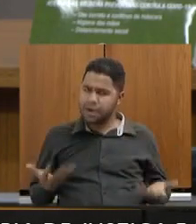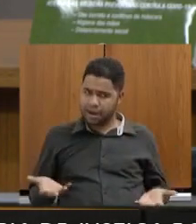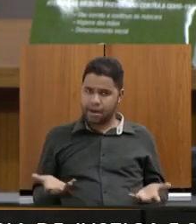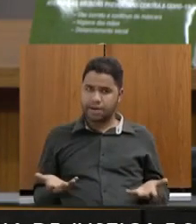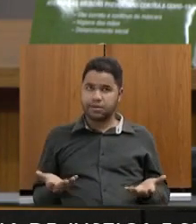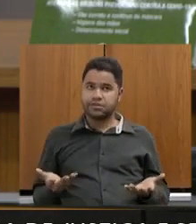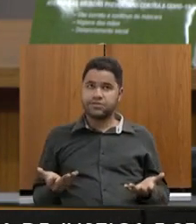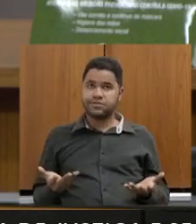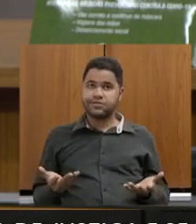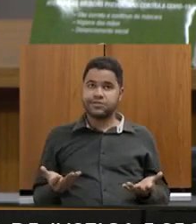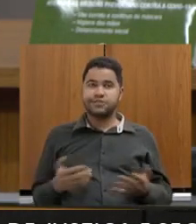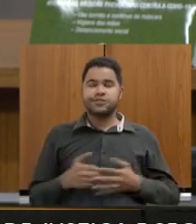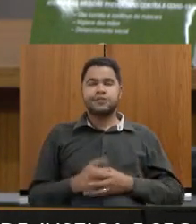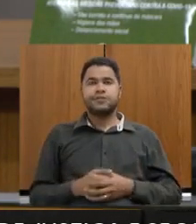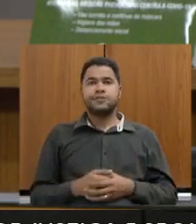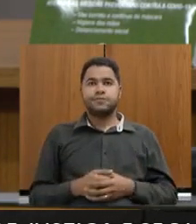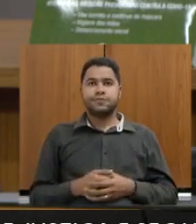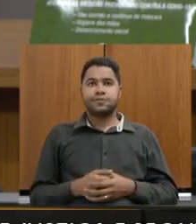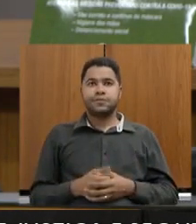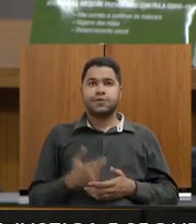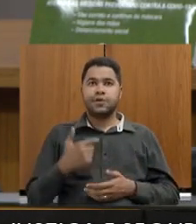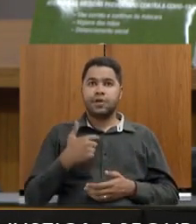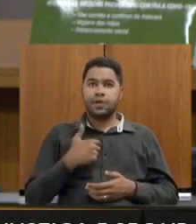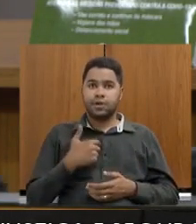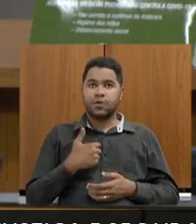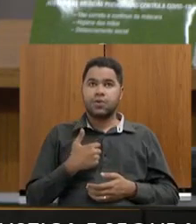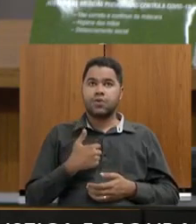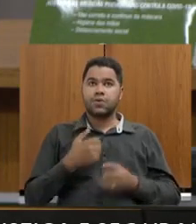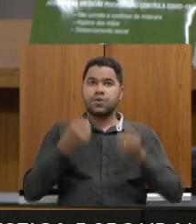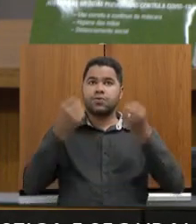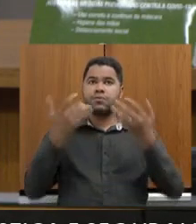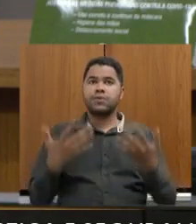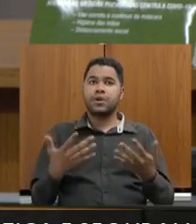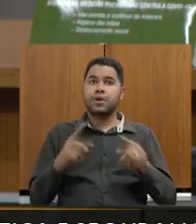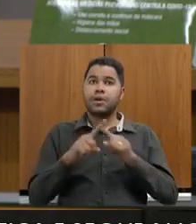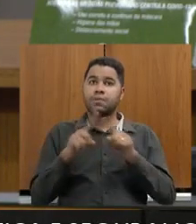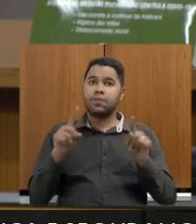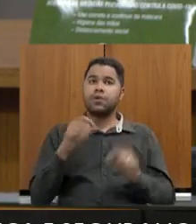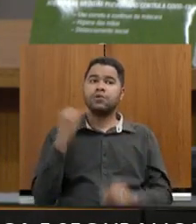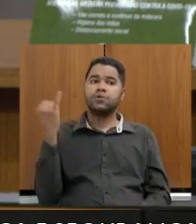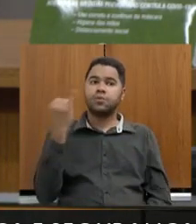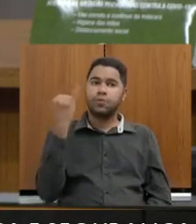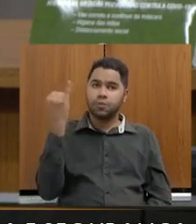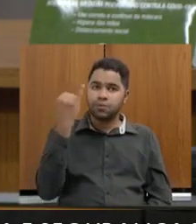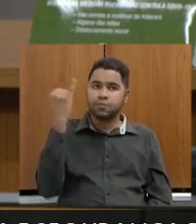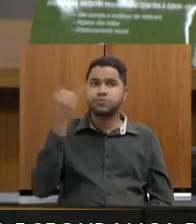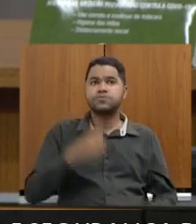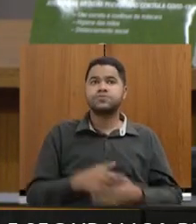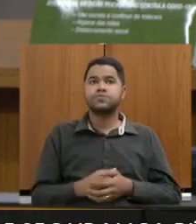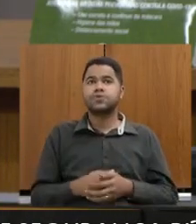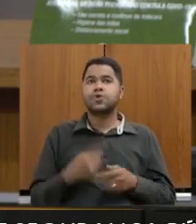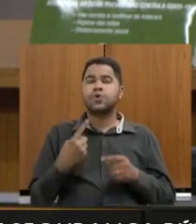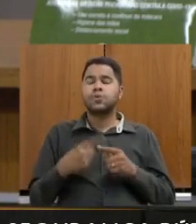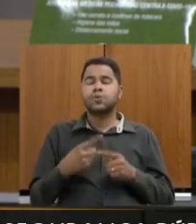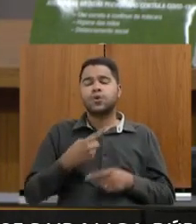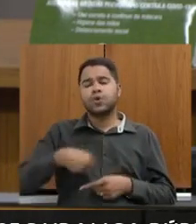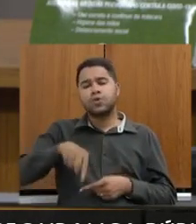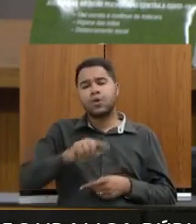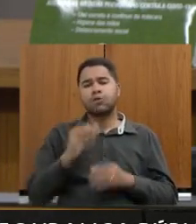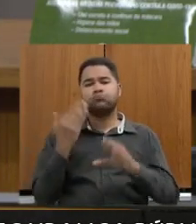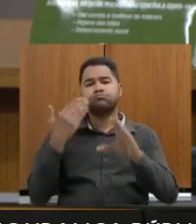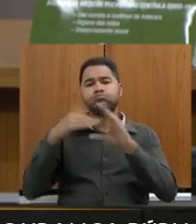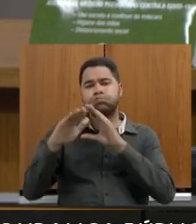isso E aí eu devo explicar não mas é importante porque porque é o seguinte nós